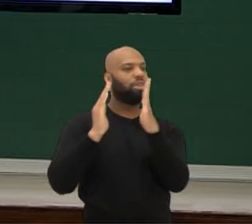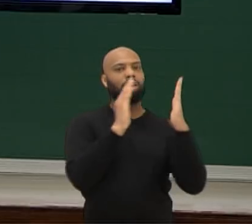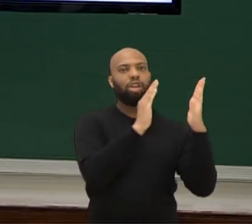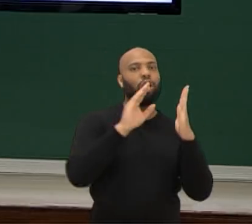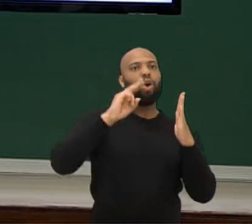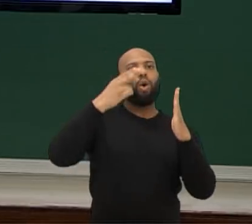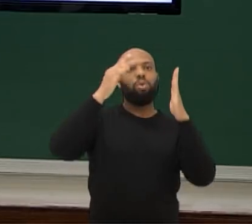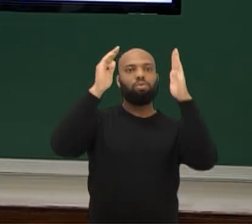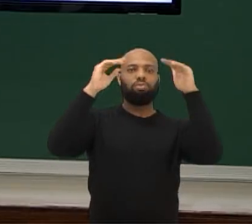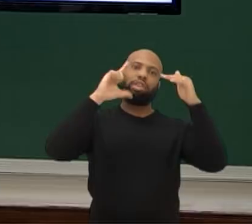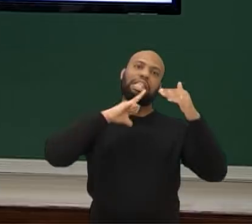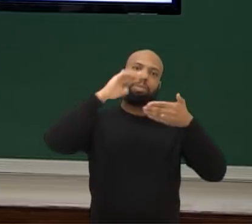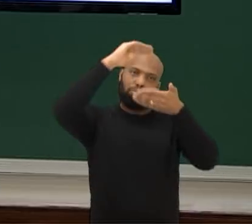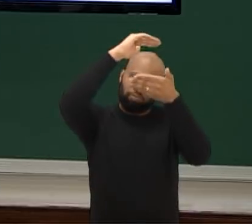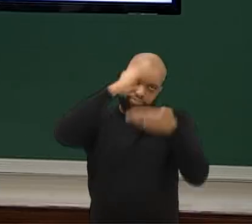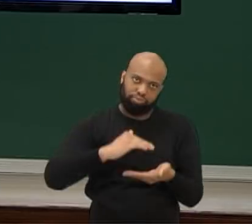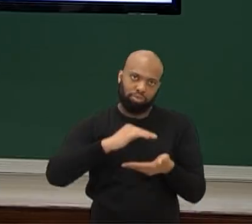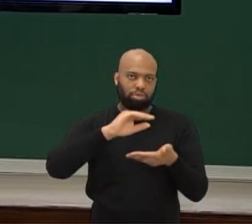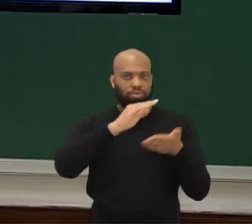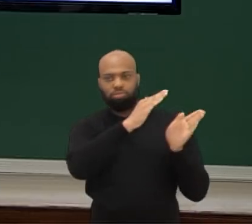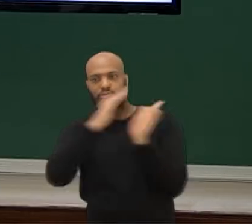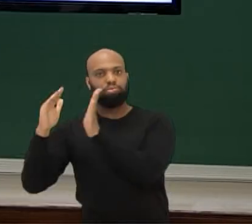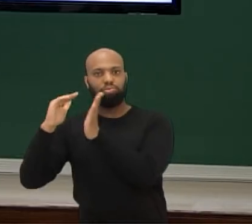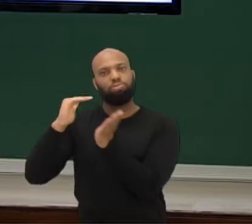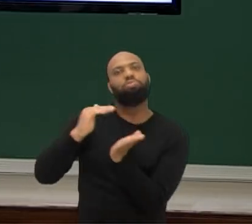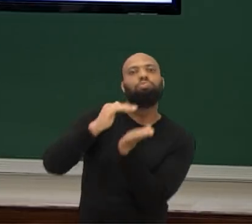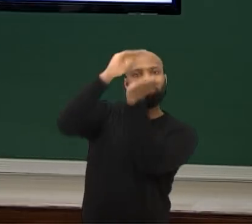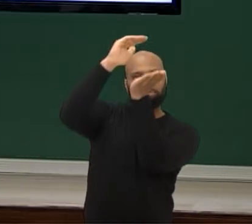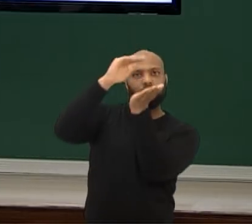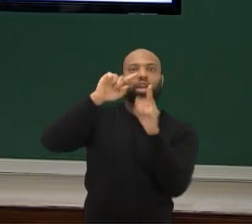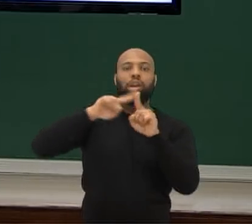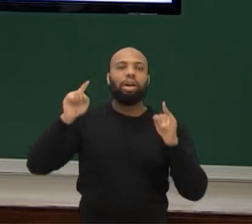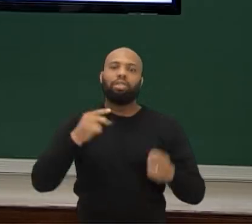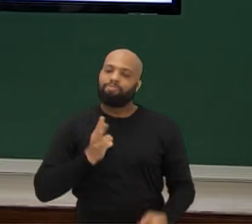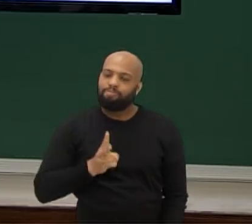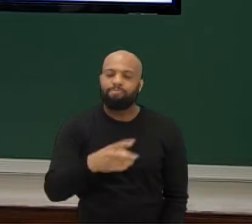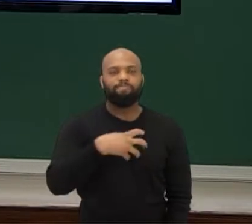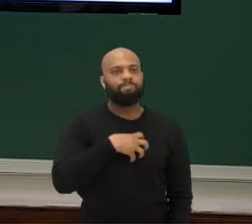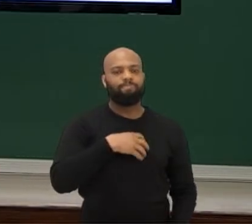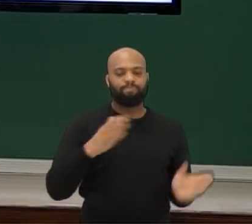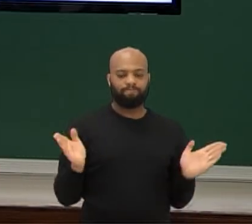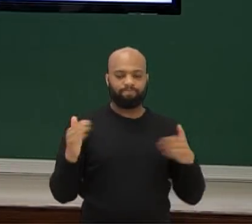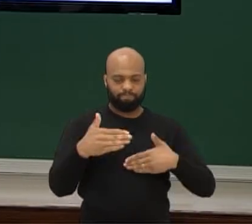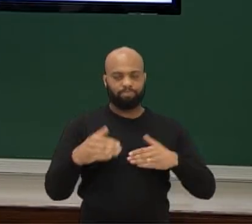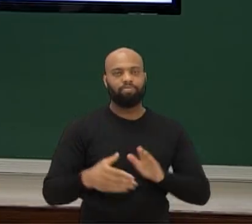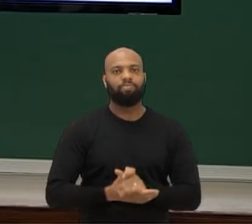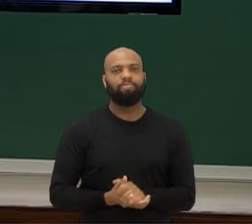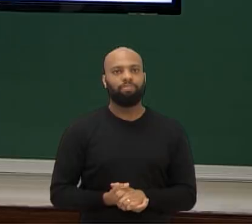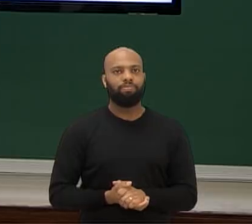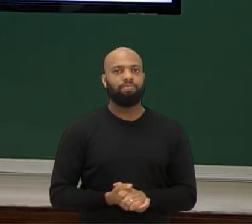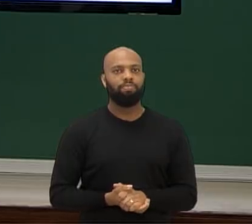para baixo, ou para cima, mantendo a mesma proporção e a mesma imagem.